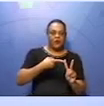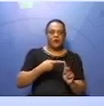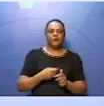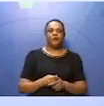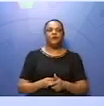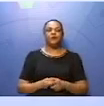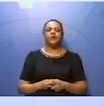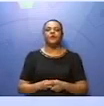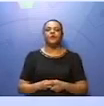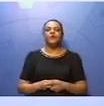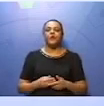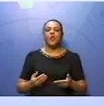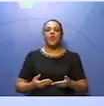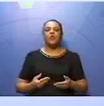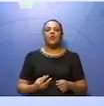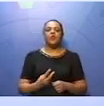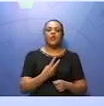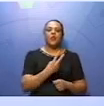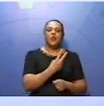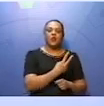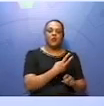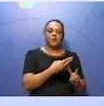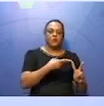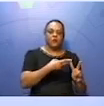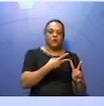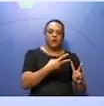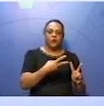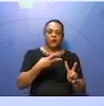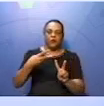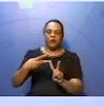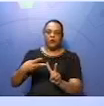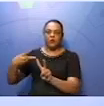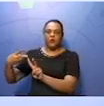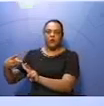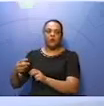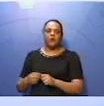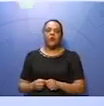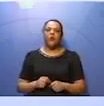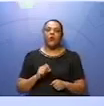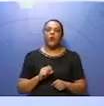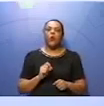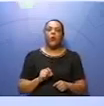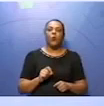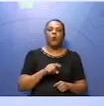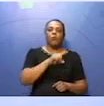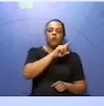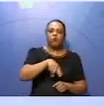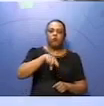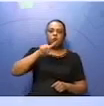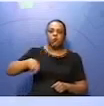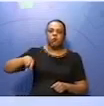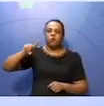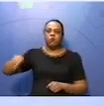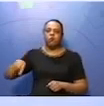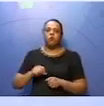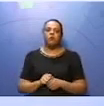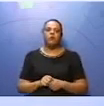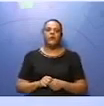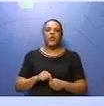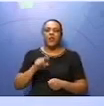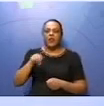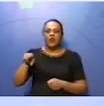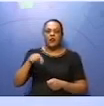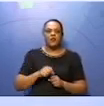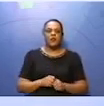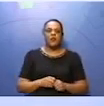Como está tudo elevado a 2, eu posso simplificar o 2 do índice com o 2 aqui de dentro. Vai sobrar só os números